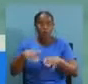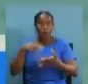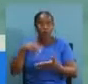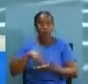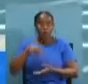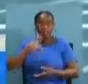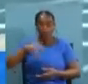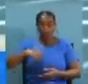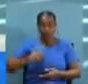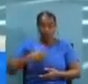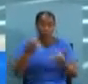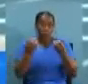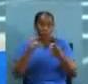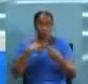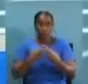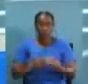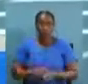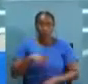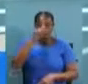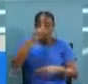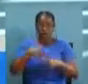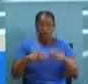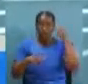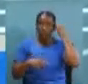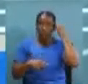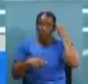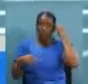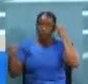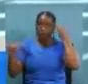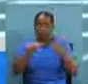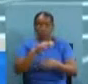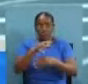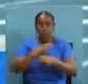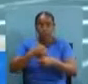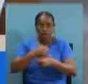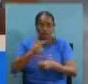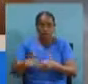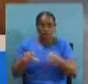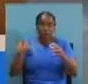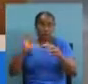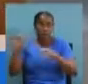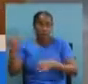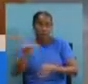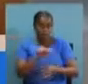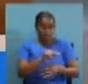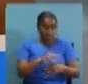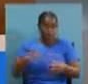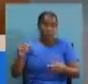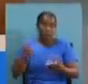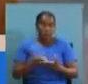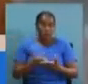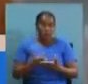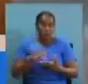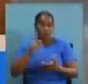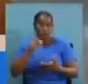presença em Cabo Verde há vários anos. O objetivo dos voos domésticos é termos conectividade nos voos, nos hubs